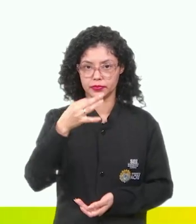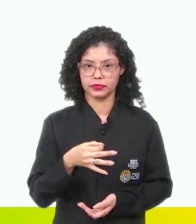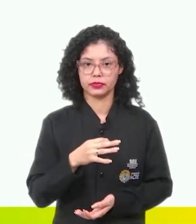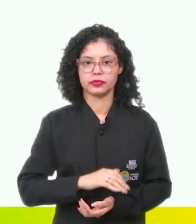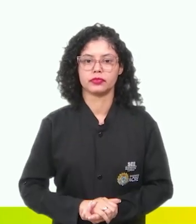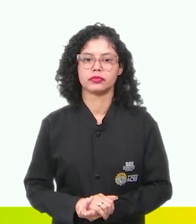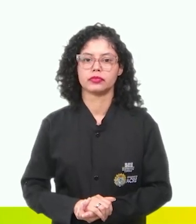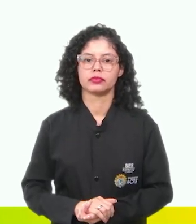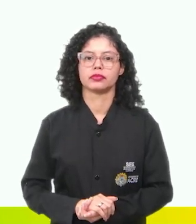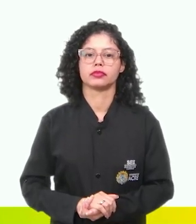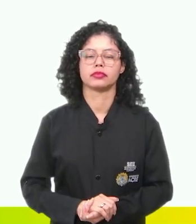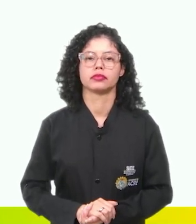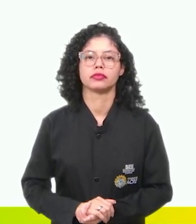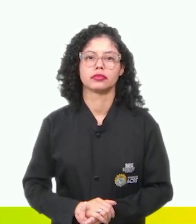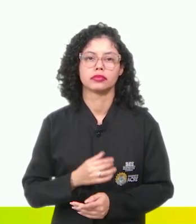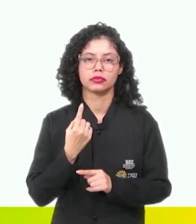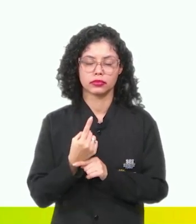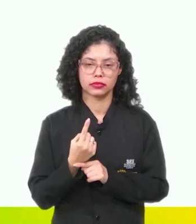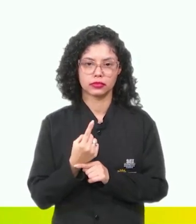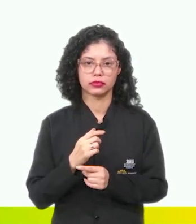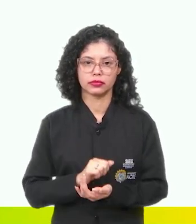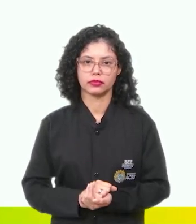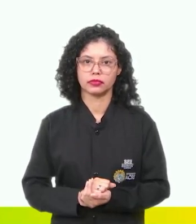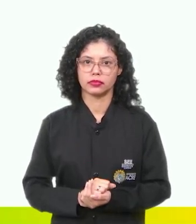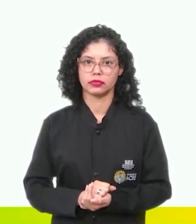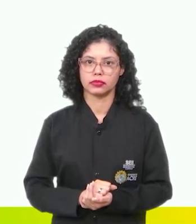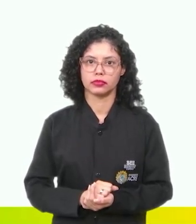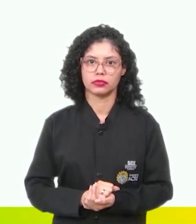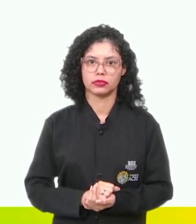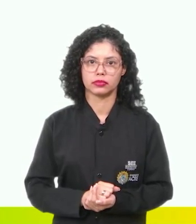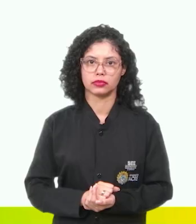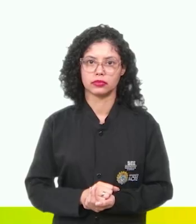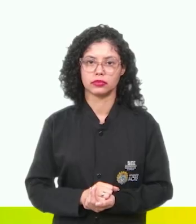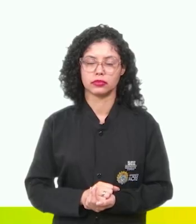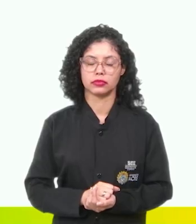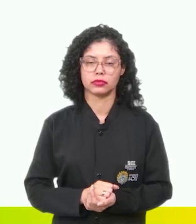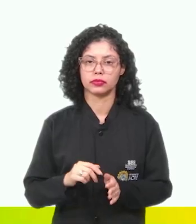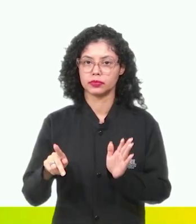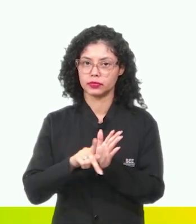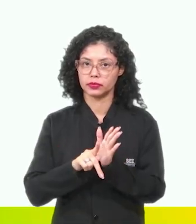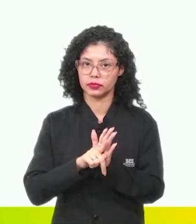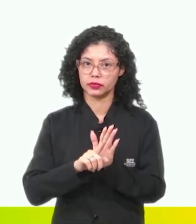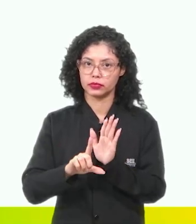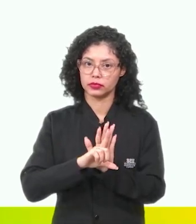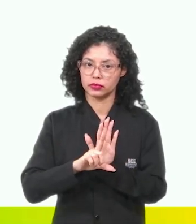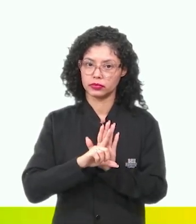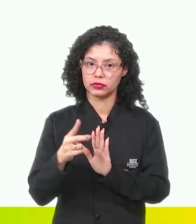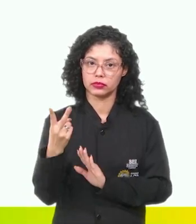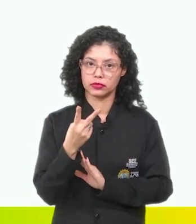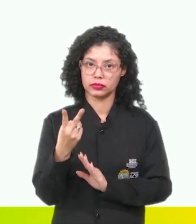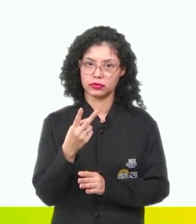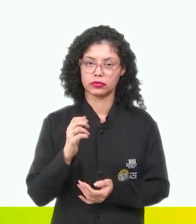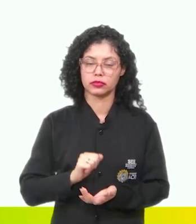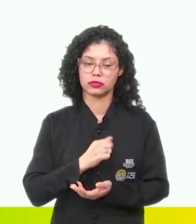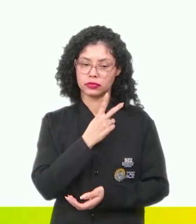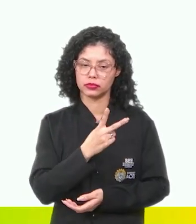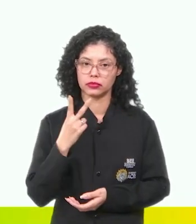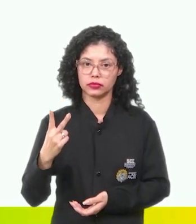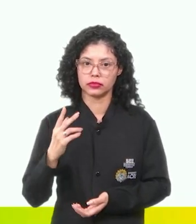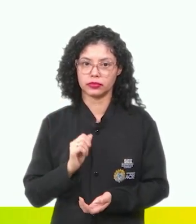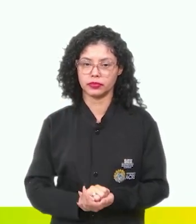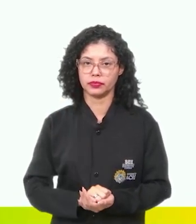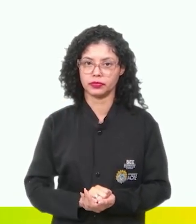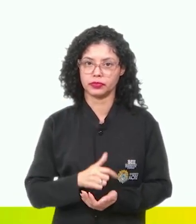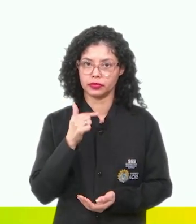pessoal. 1. Para propor a segunda lei, Mendel analisou 2 a 2,